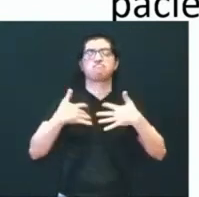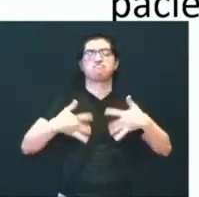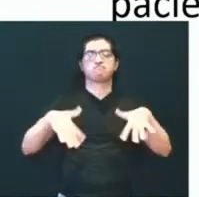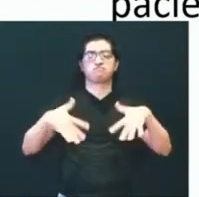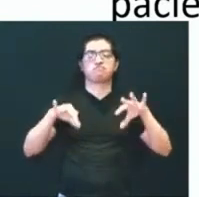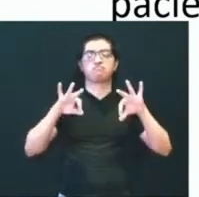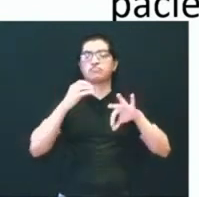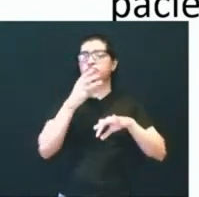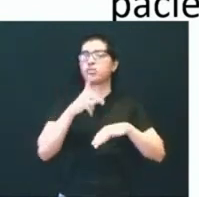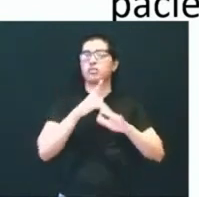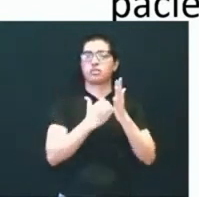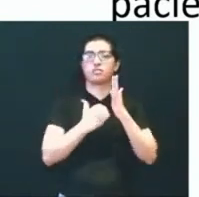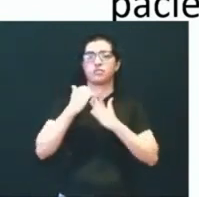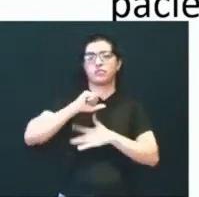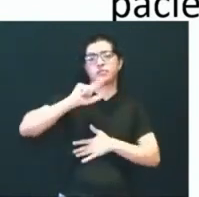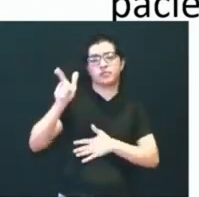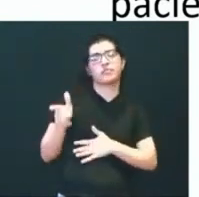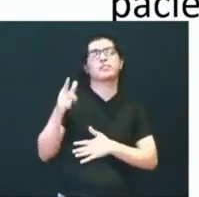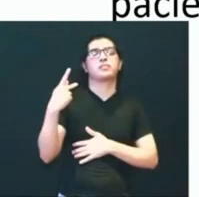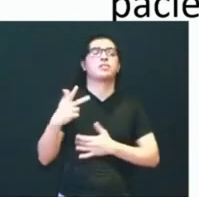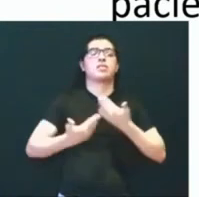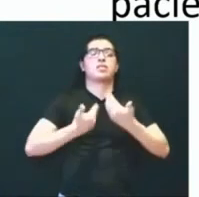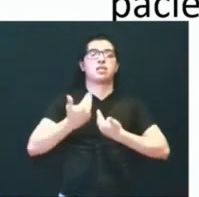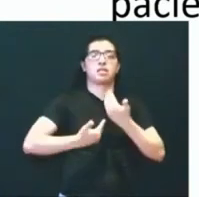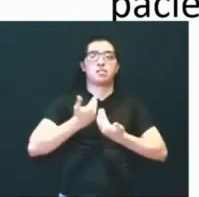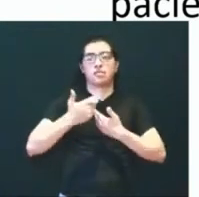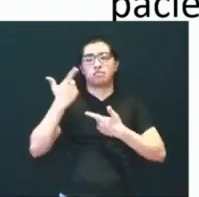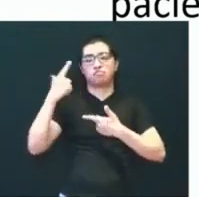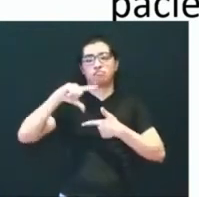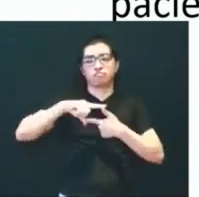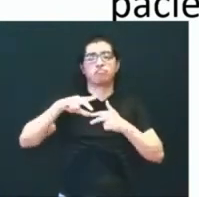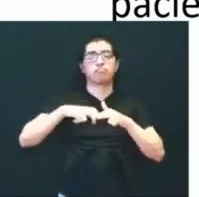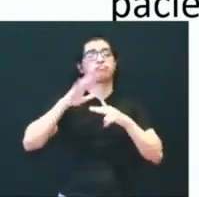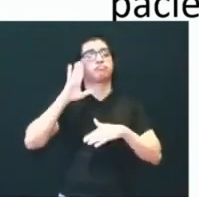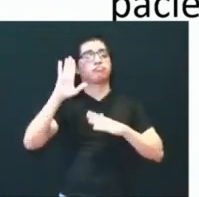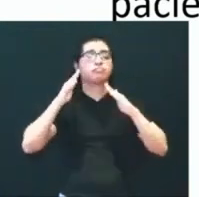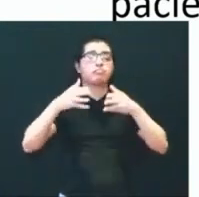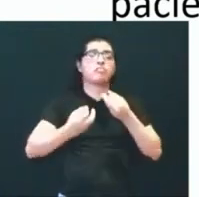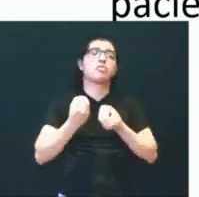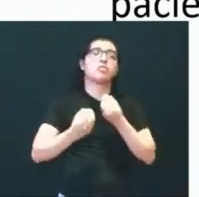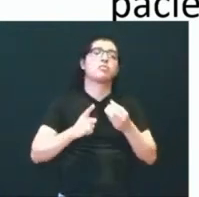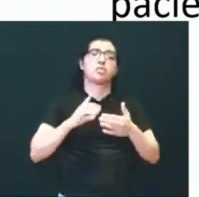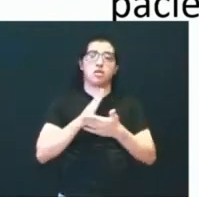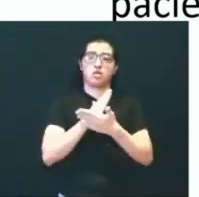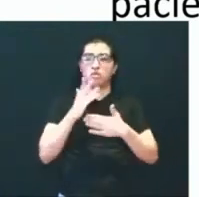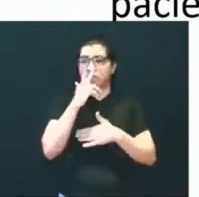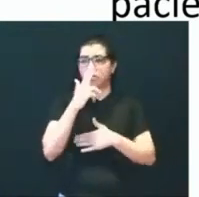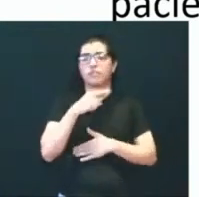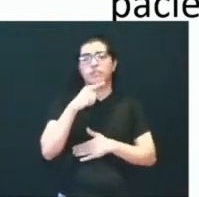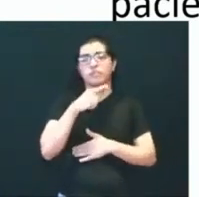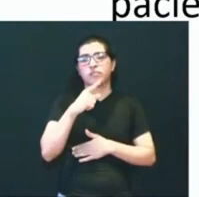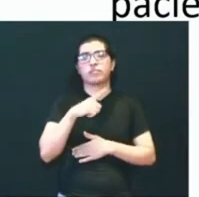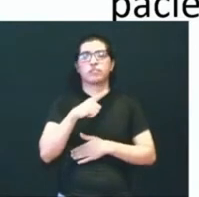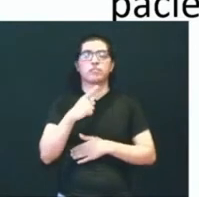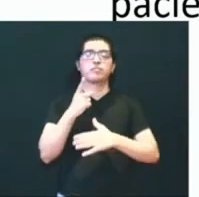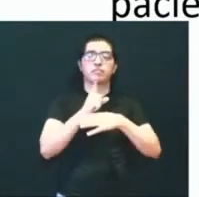incríveis, superiores, muitas vezes, aos tratamentos convencionais, especificamente para os pacientes que não conseguem ser candidatos ao transplante. A gente